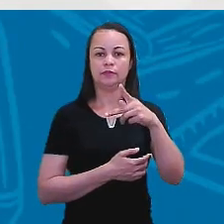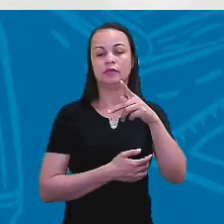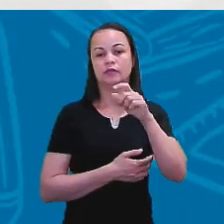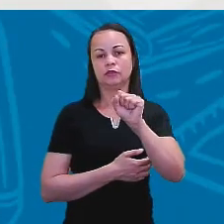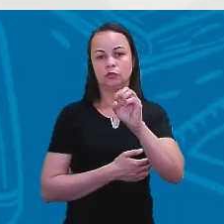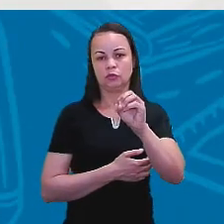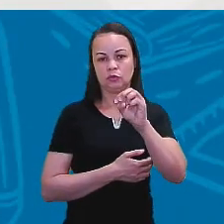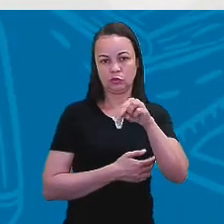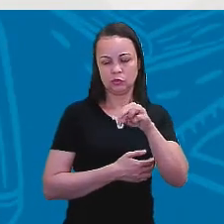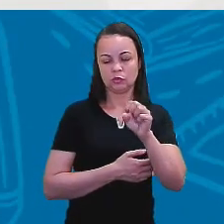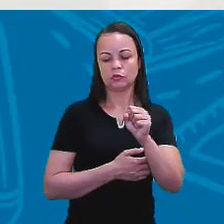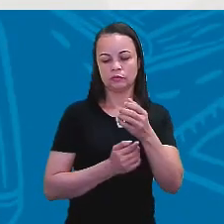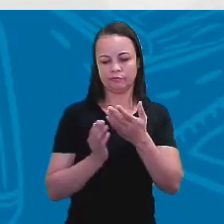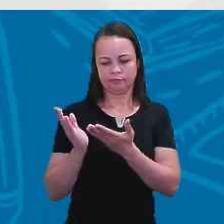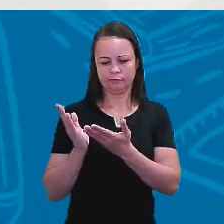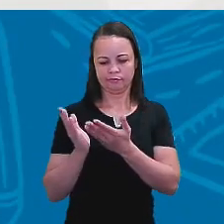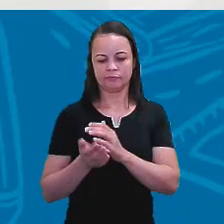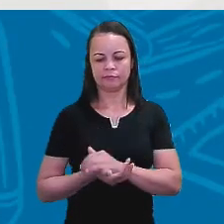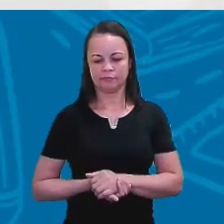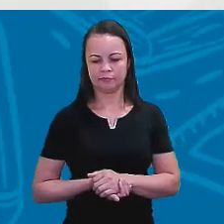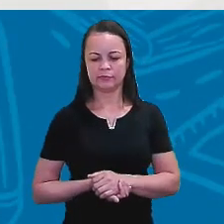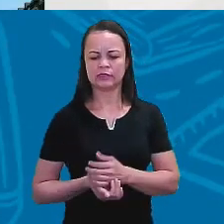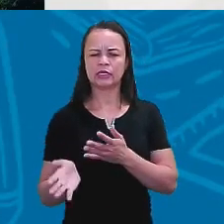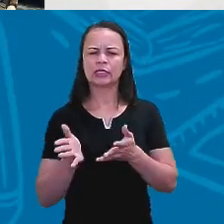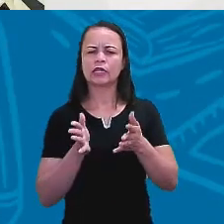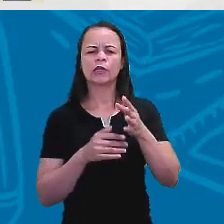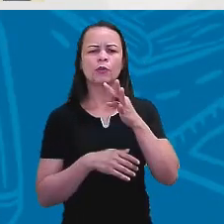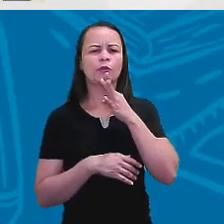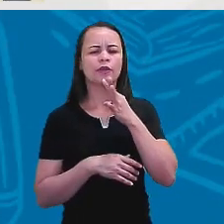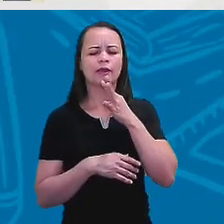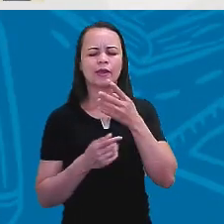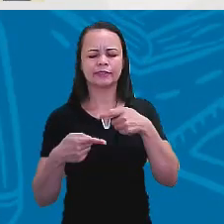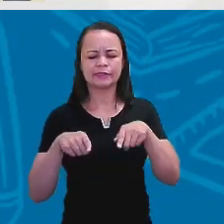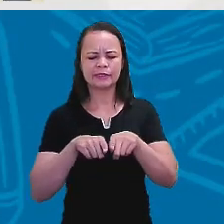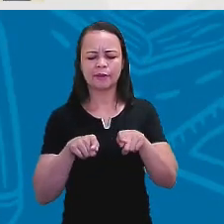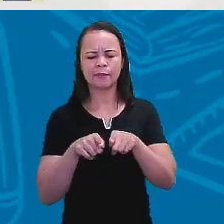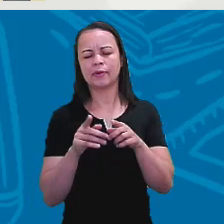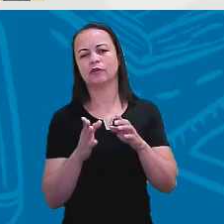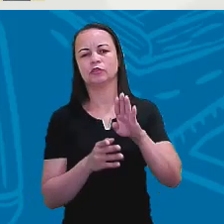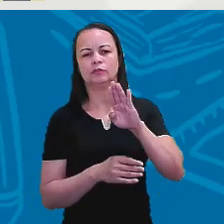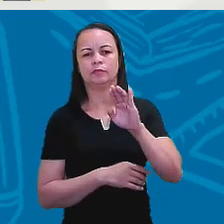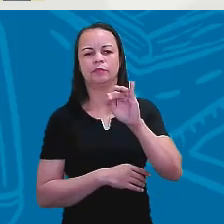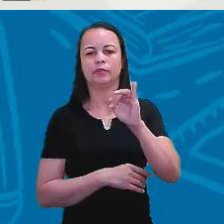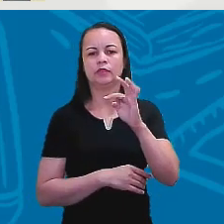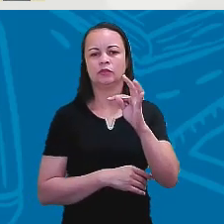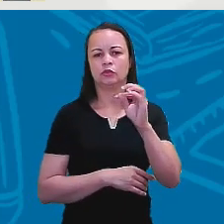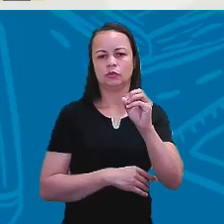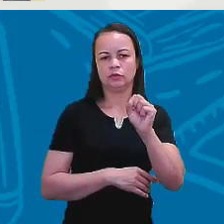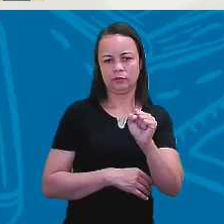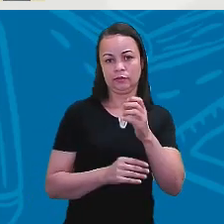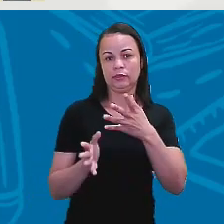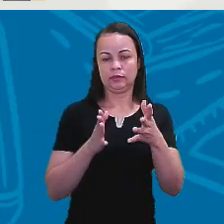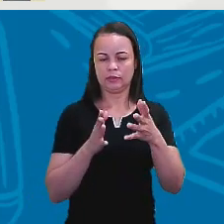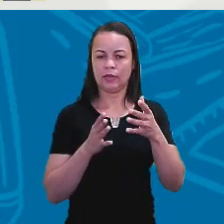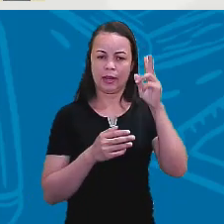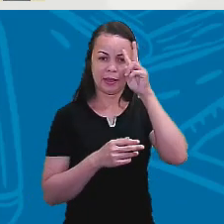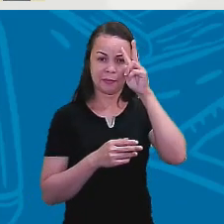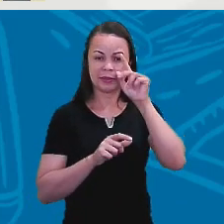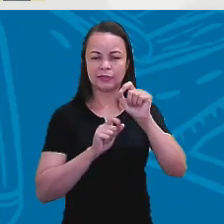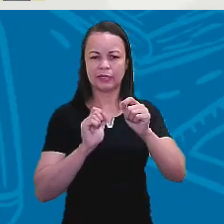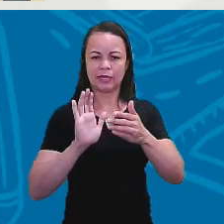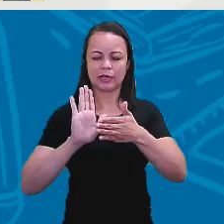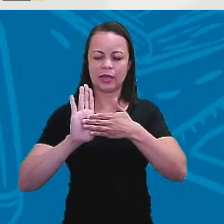né, os Beatles, já vai também lembrar da capa do disco deles, ó. Então aí percebemos